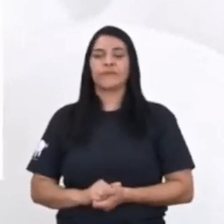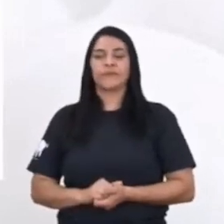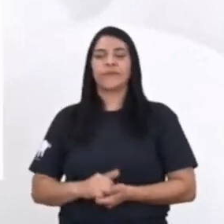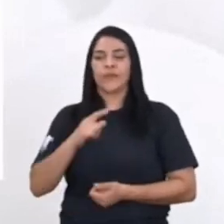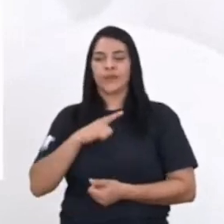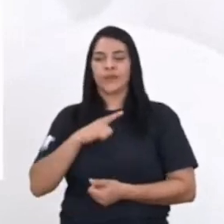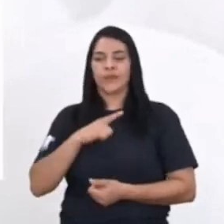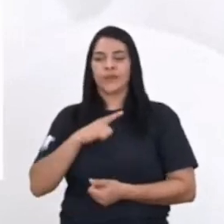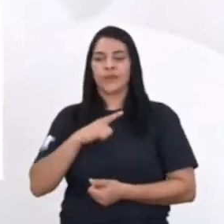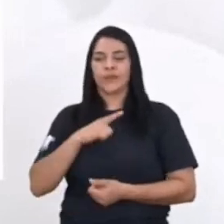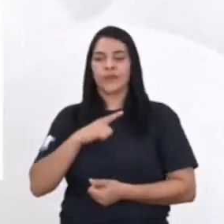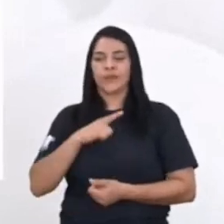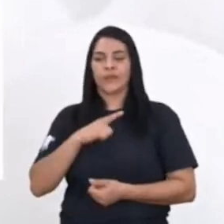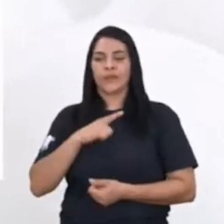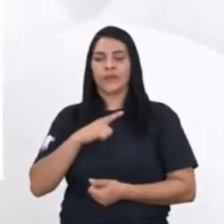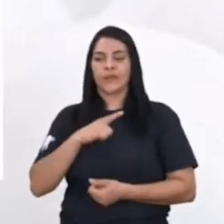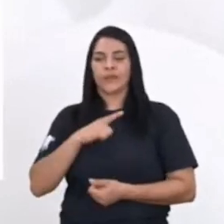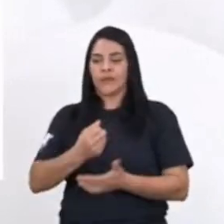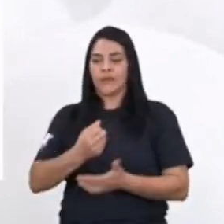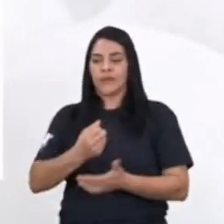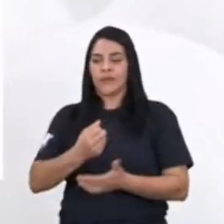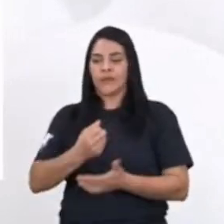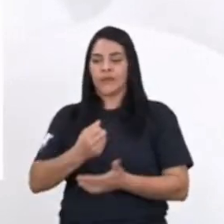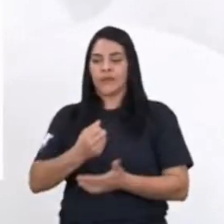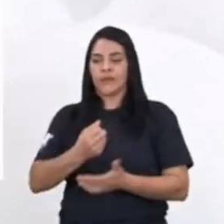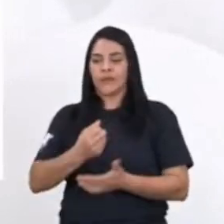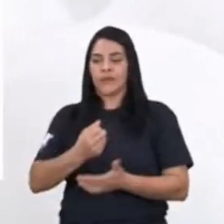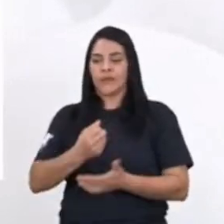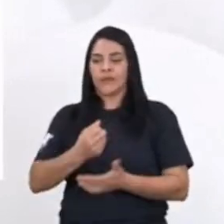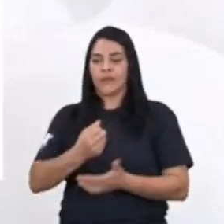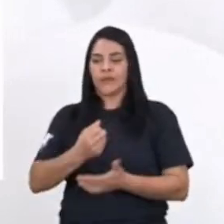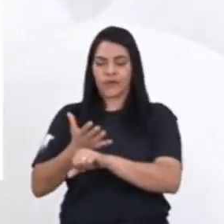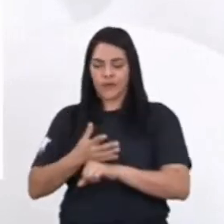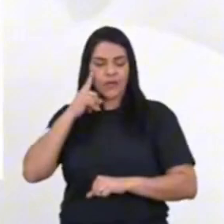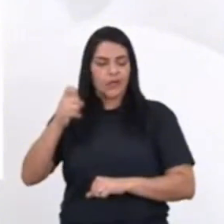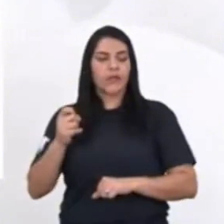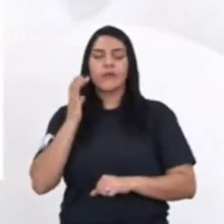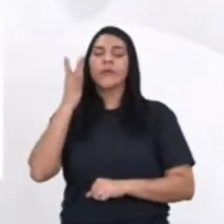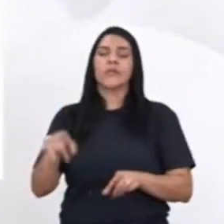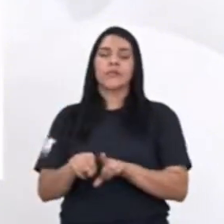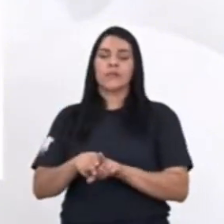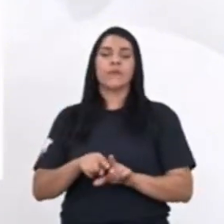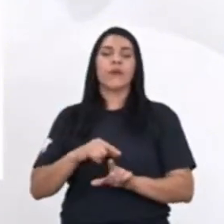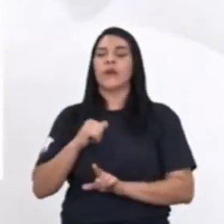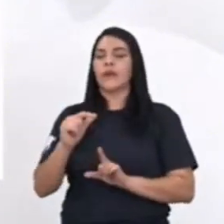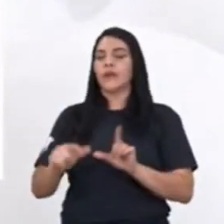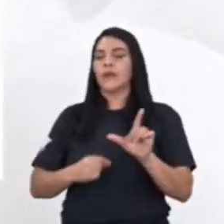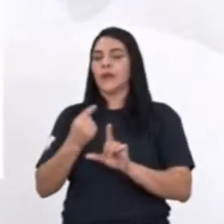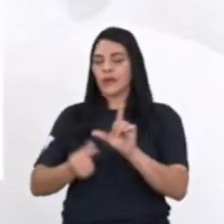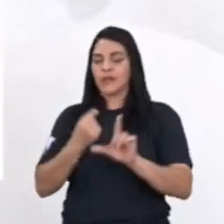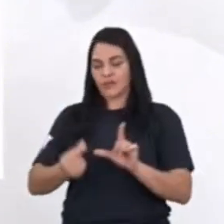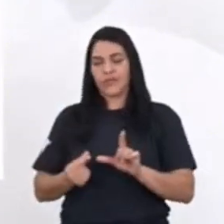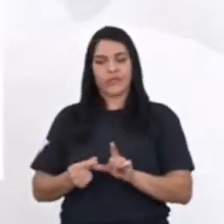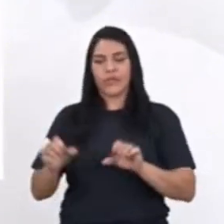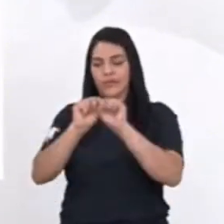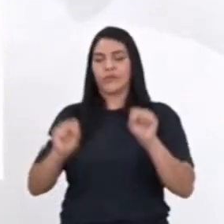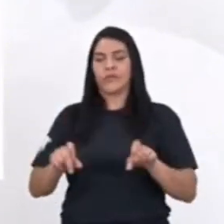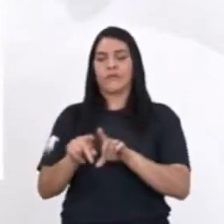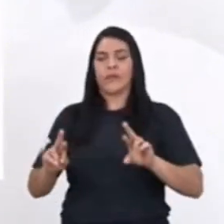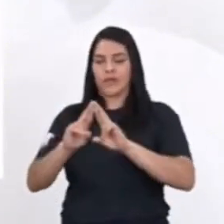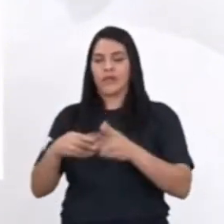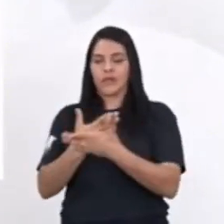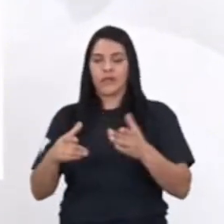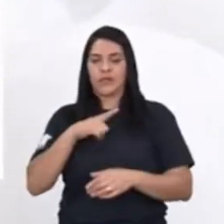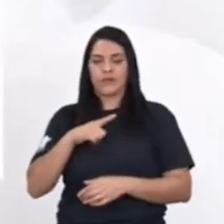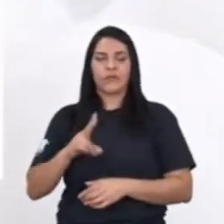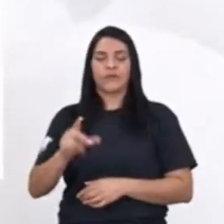a mesma pontuação para todas as séries e componentes, e a ideia aqui é facilitar um pouco também a logística, tanto para o sistema quanto para a rede. E a gente vai ter aqui um corte de